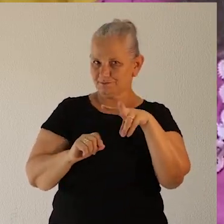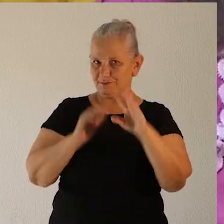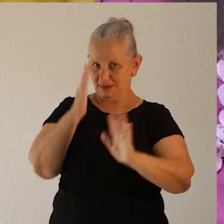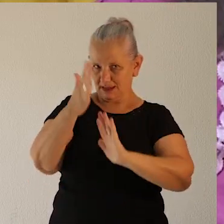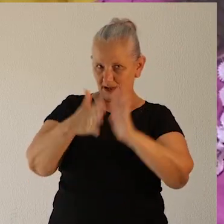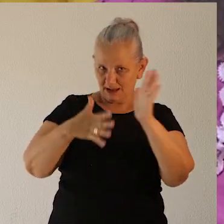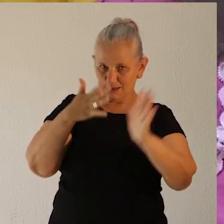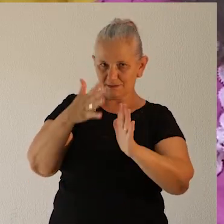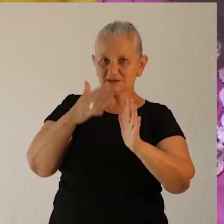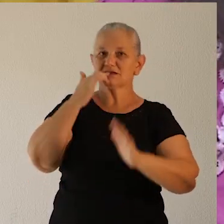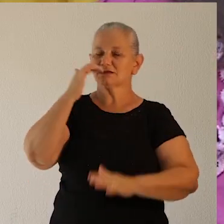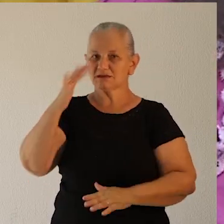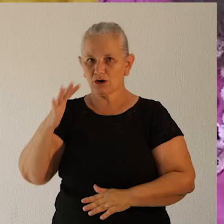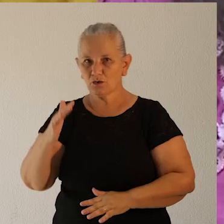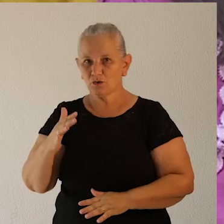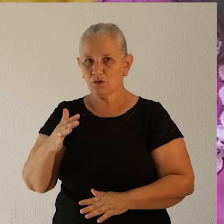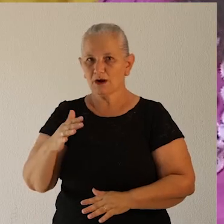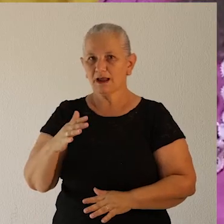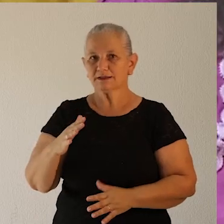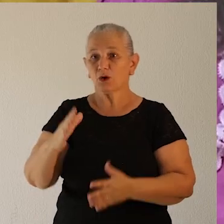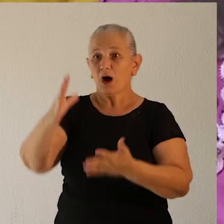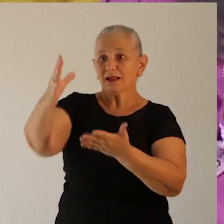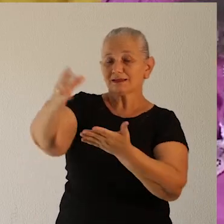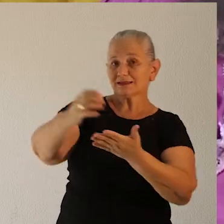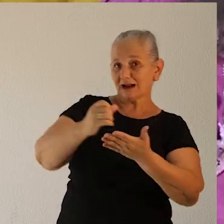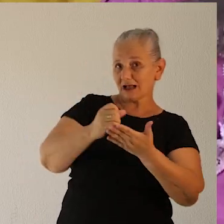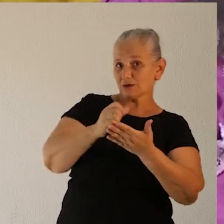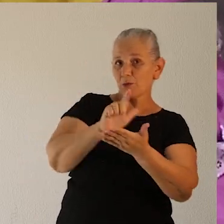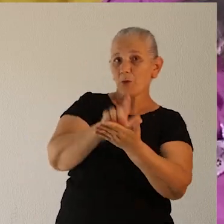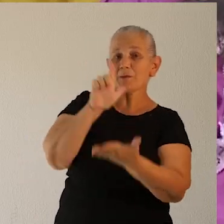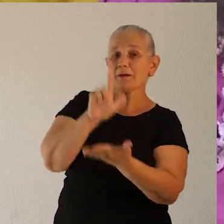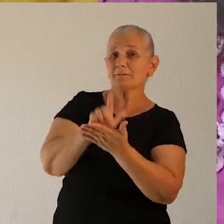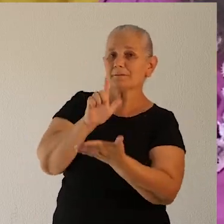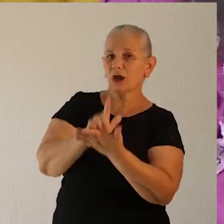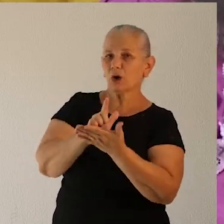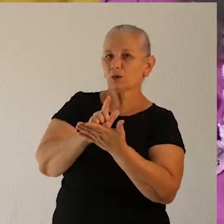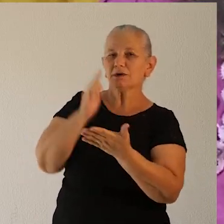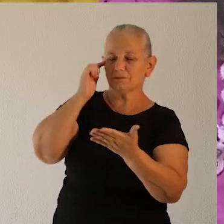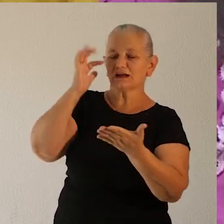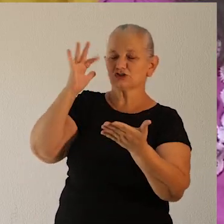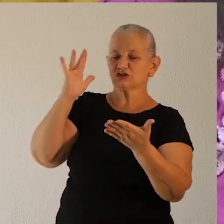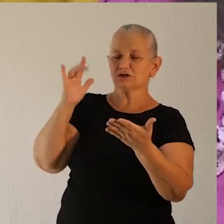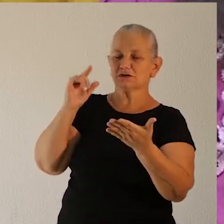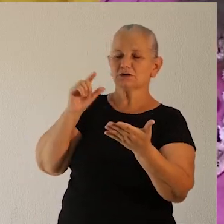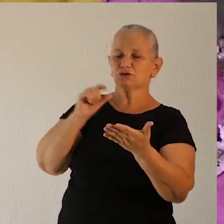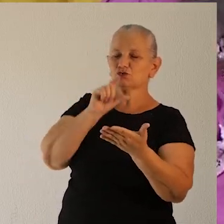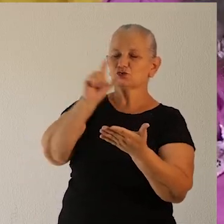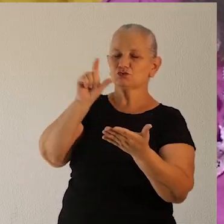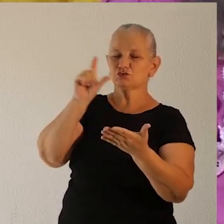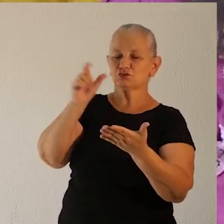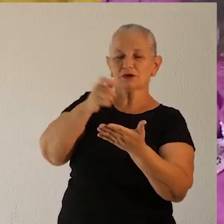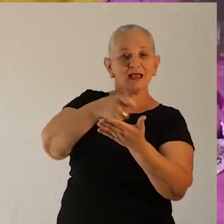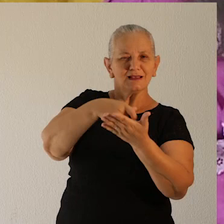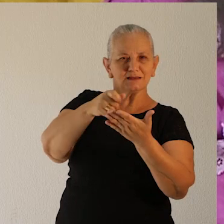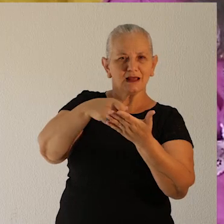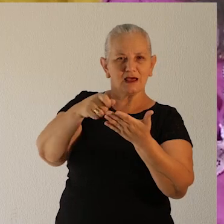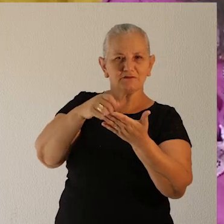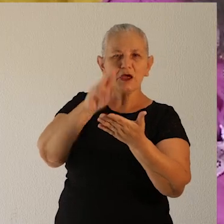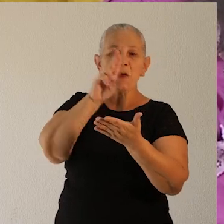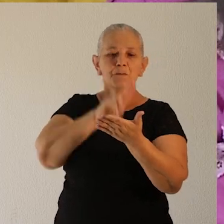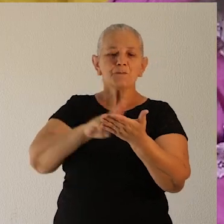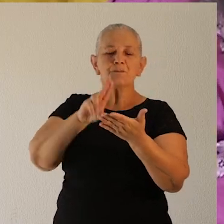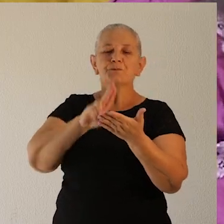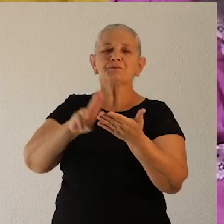Tenta transportar para o papel o que vocês imaginam quando está falando isso. Faz um desenho, faz uma pintura, cria